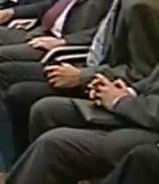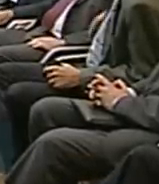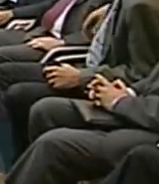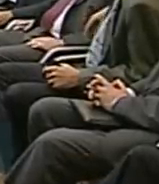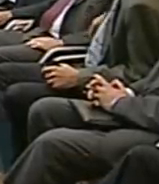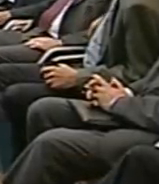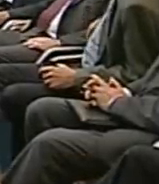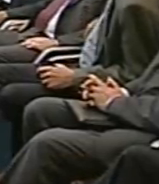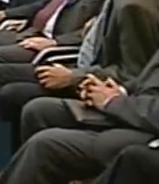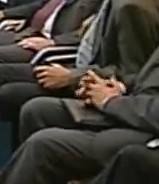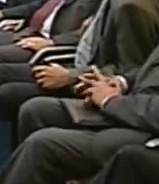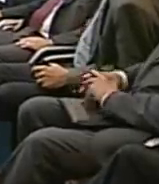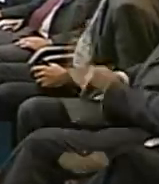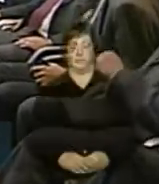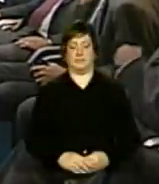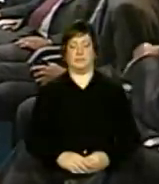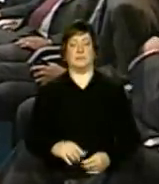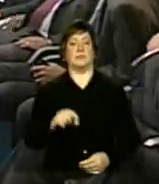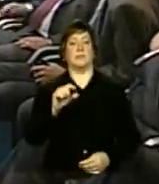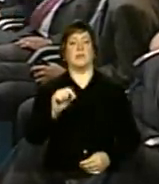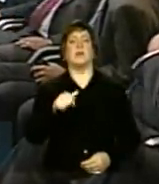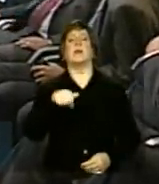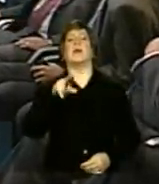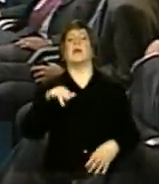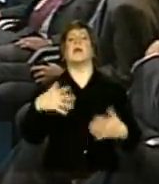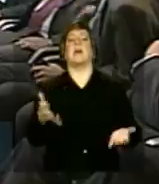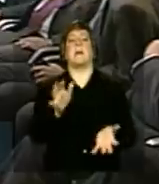Londres quem tá de Pernambuco